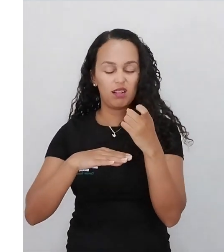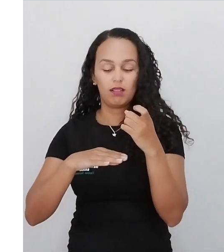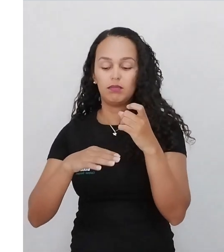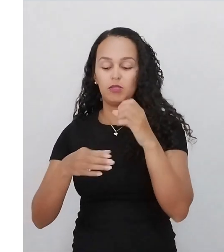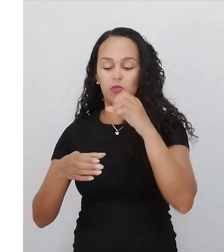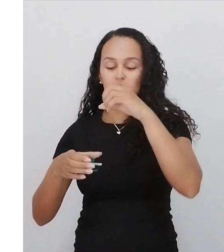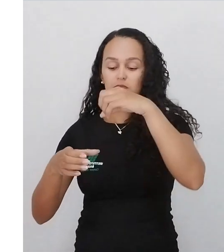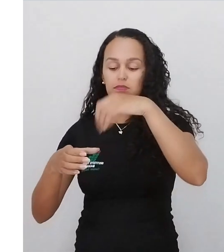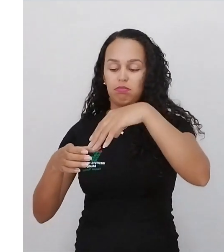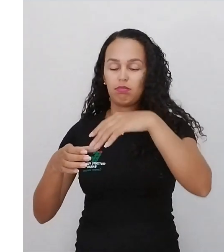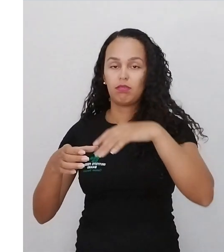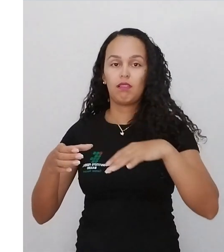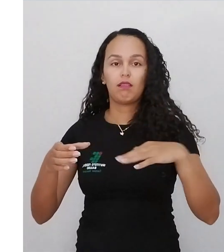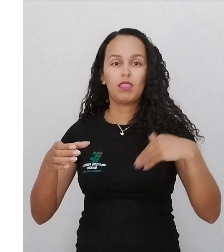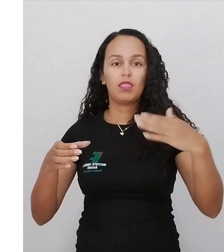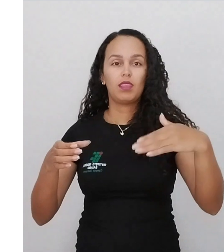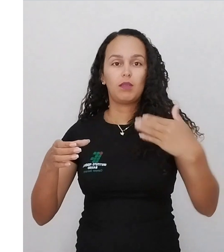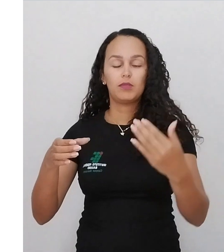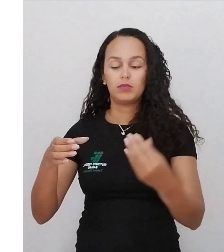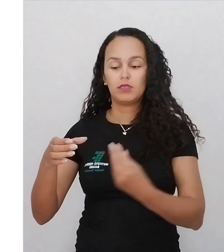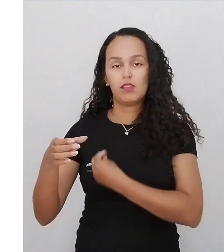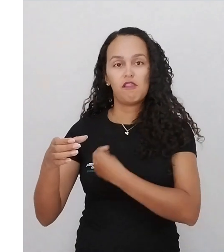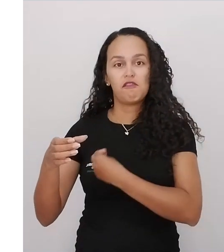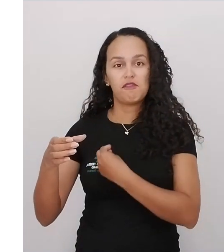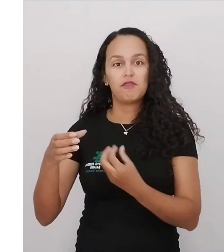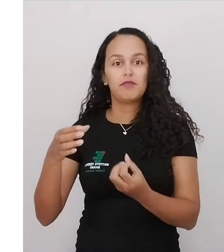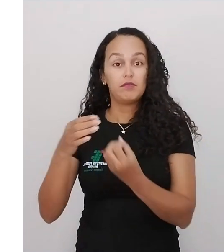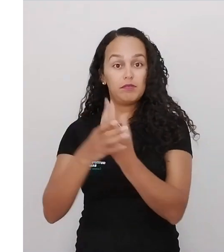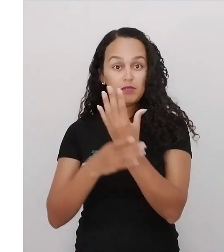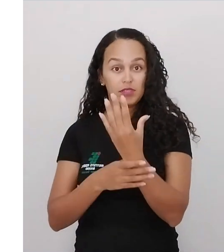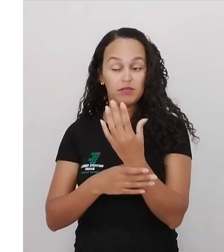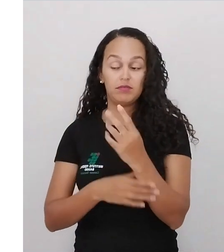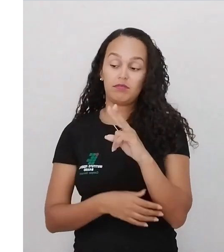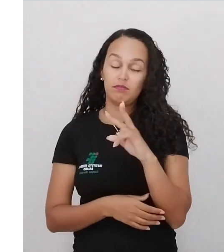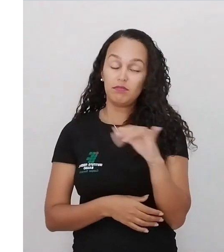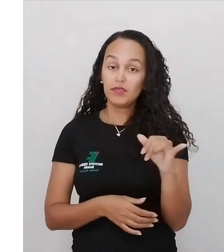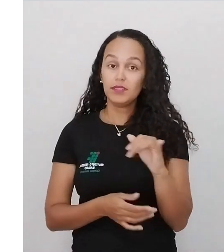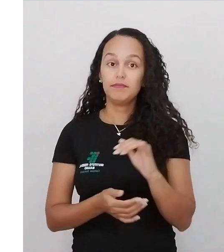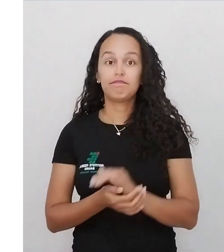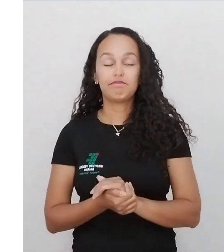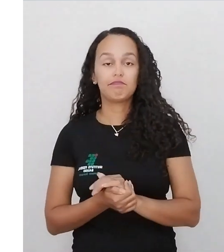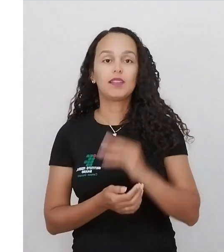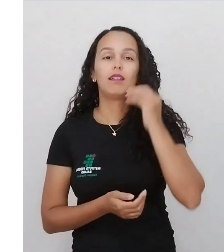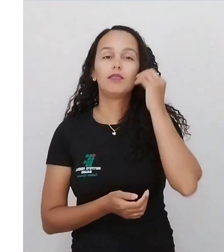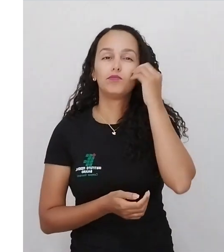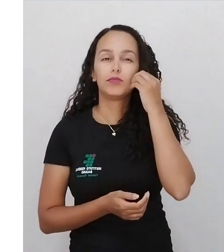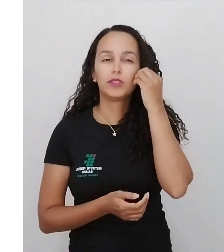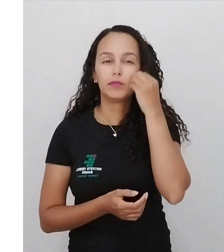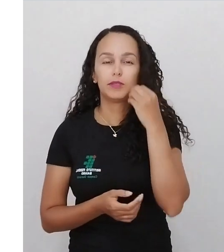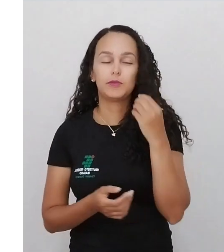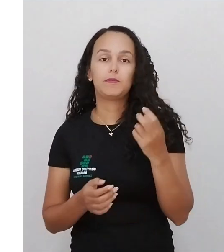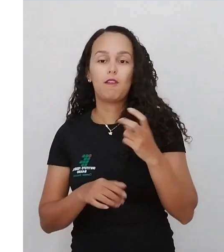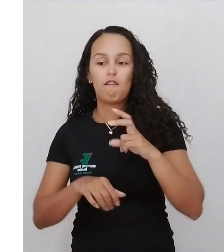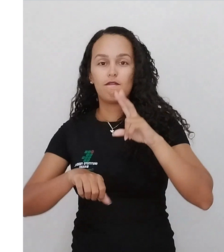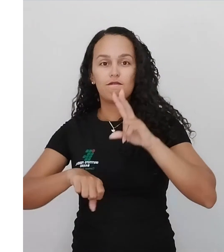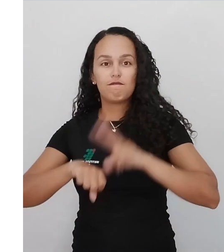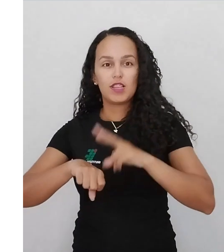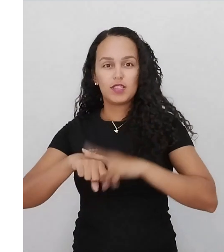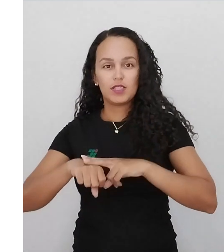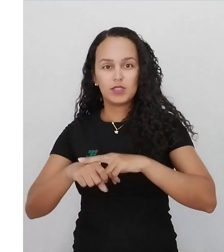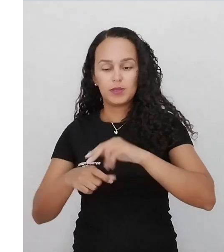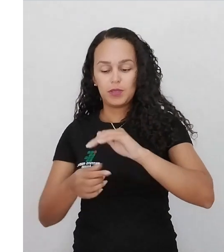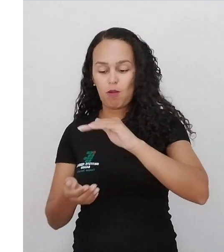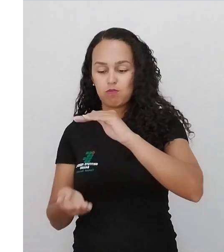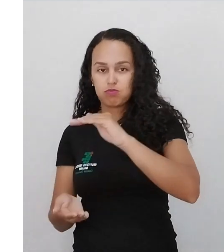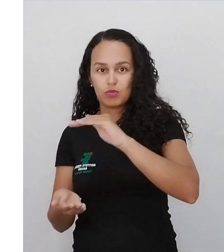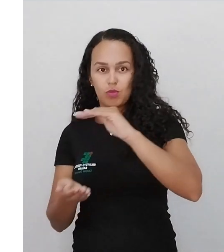né? E aí o que ele fez? Ele pegou potes de vidro e colocou